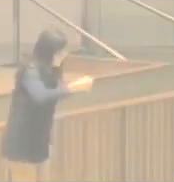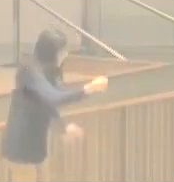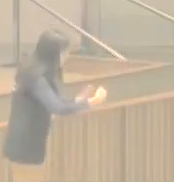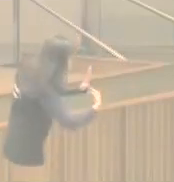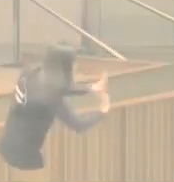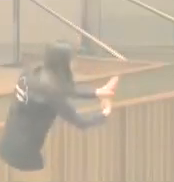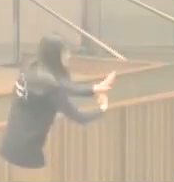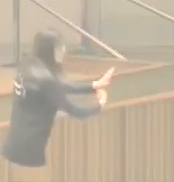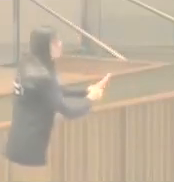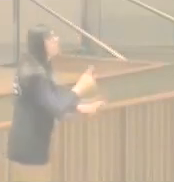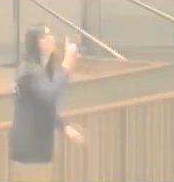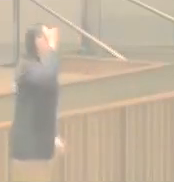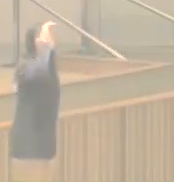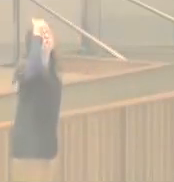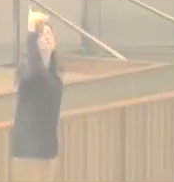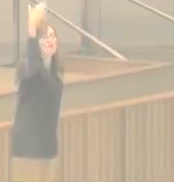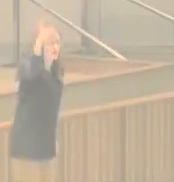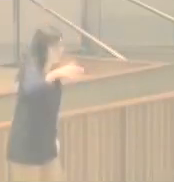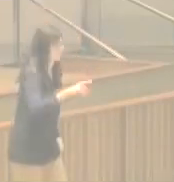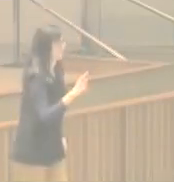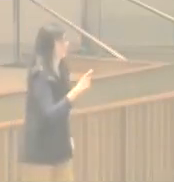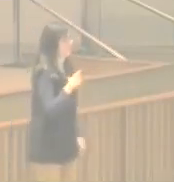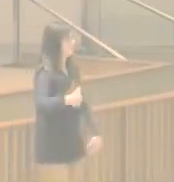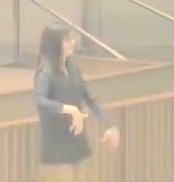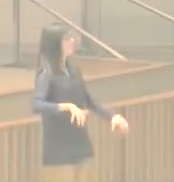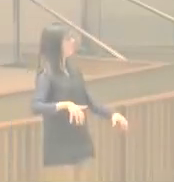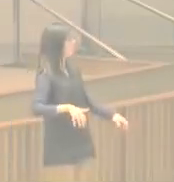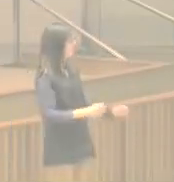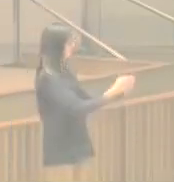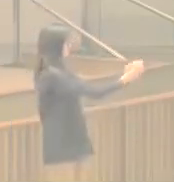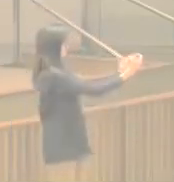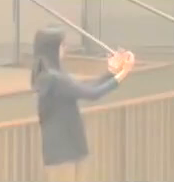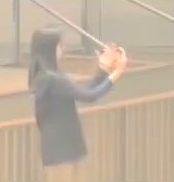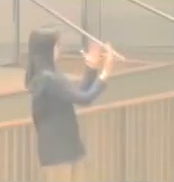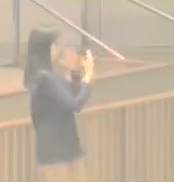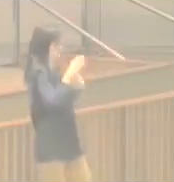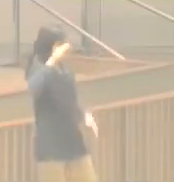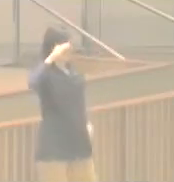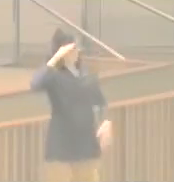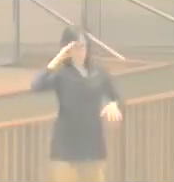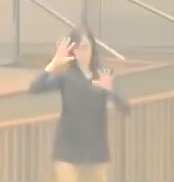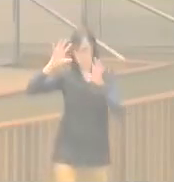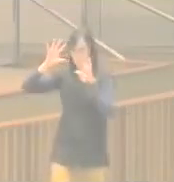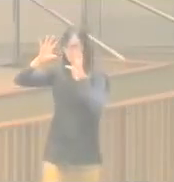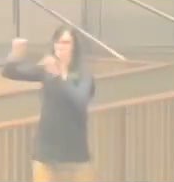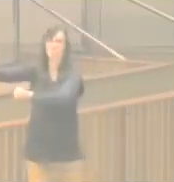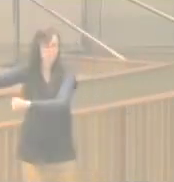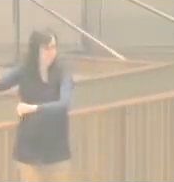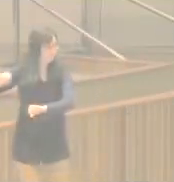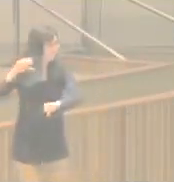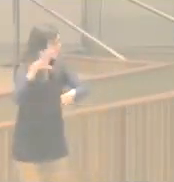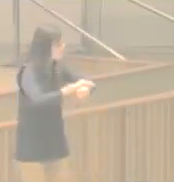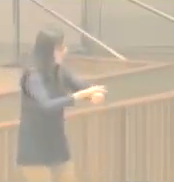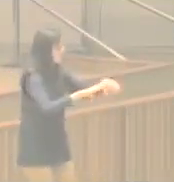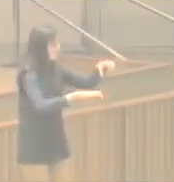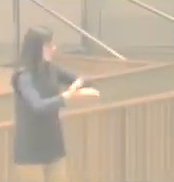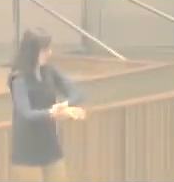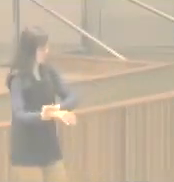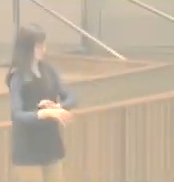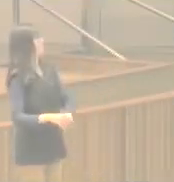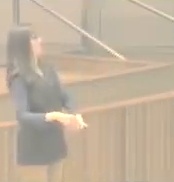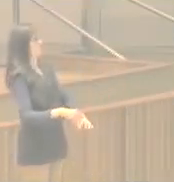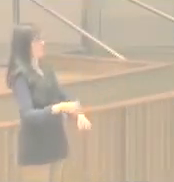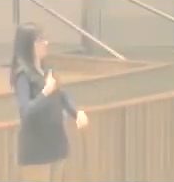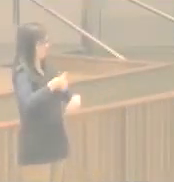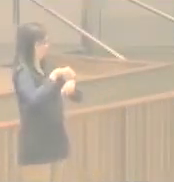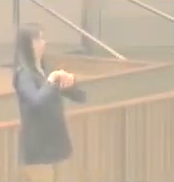os oficiais do imperador, o prenderam, e você imagina a cena. Esse homem então é